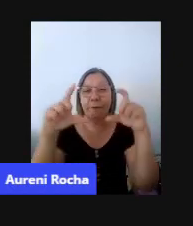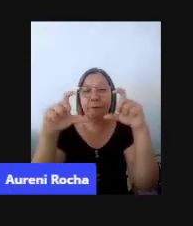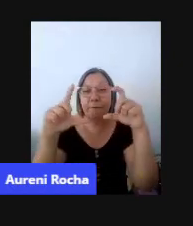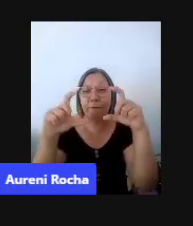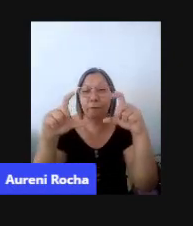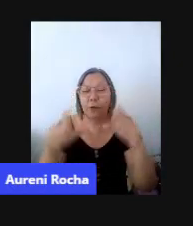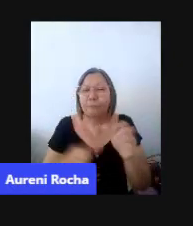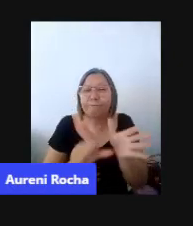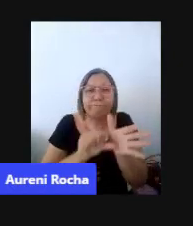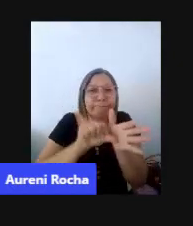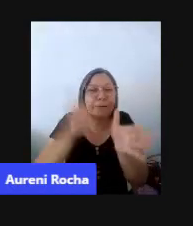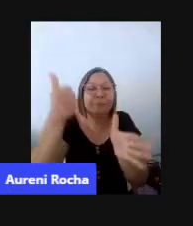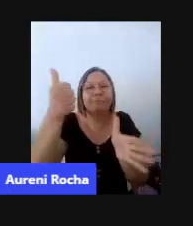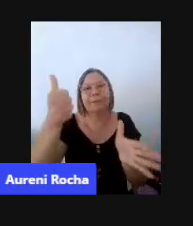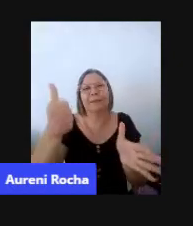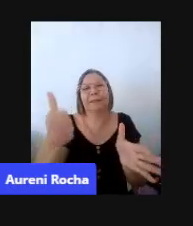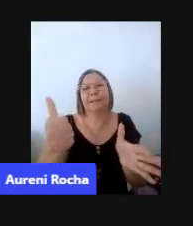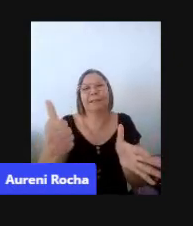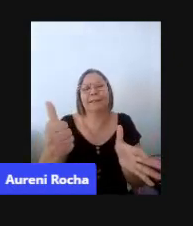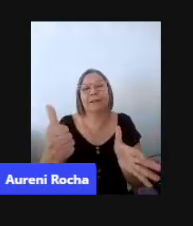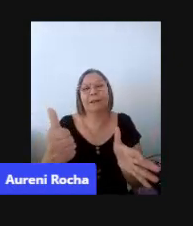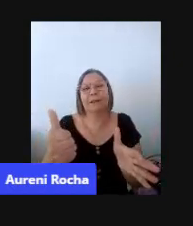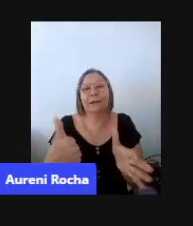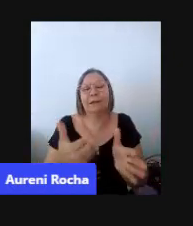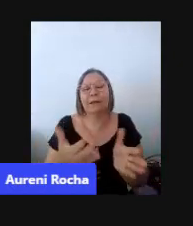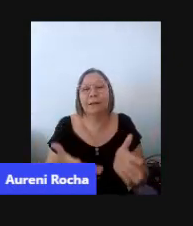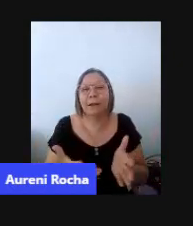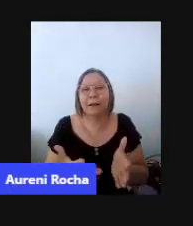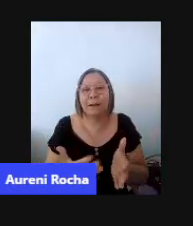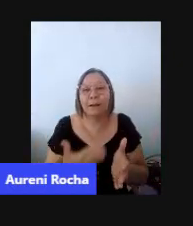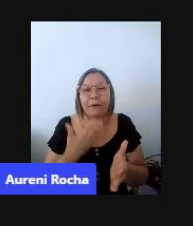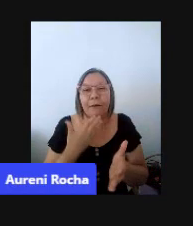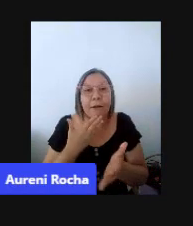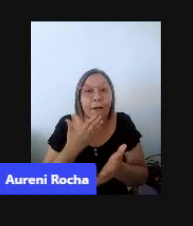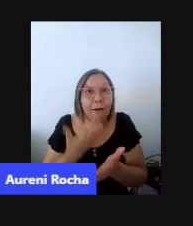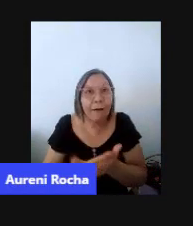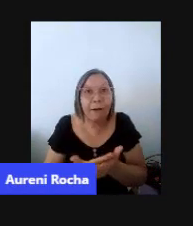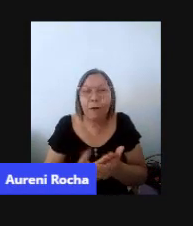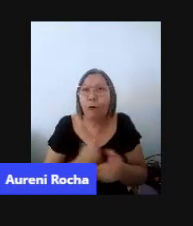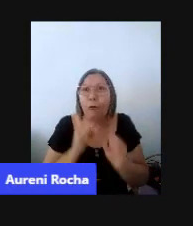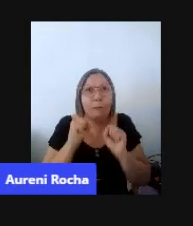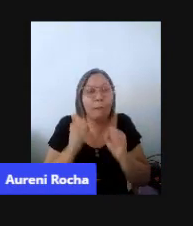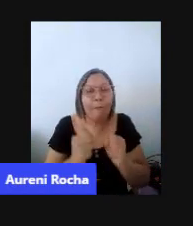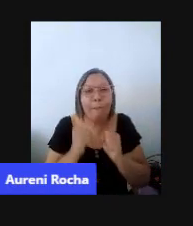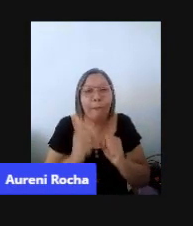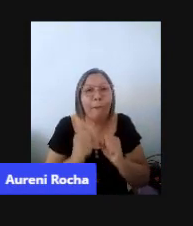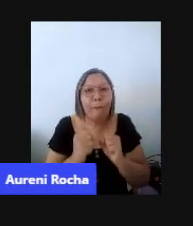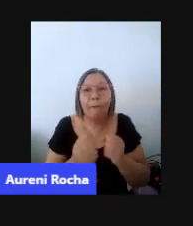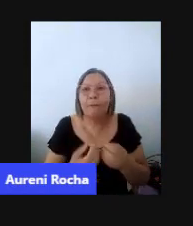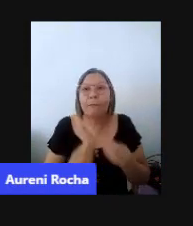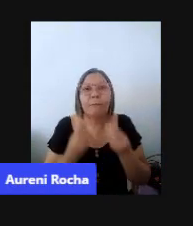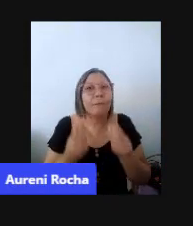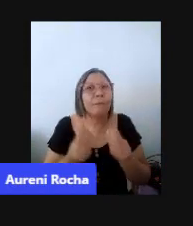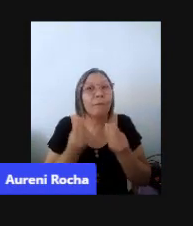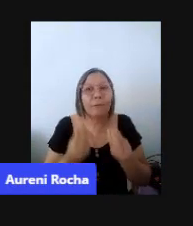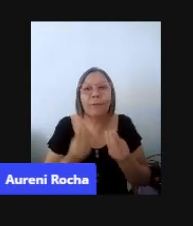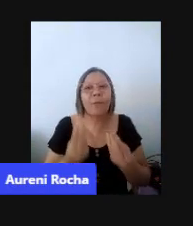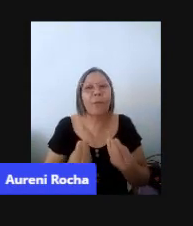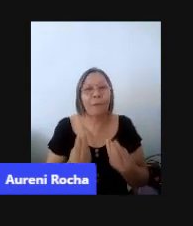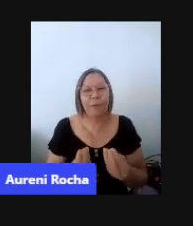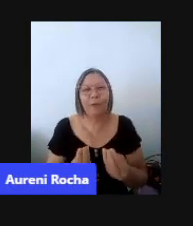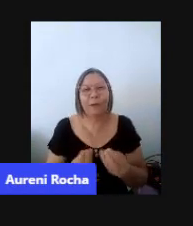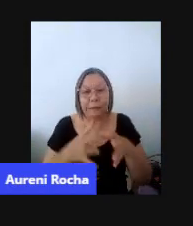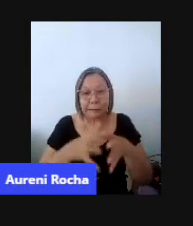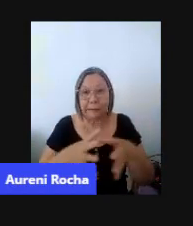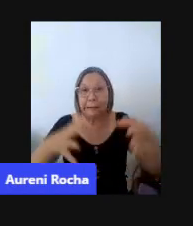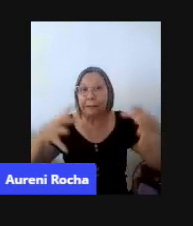animal me surpreendeu tanto. Como é possível que esse animal gigante